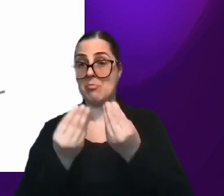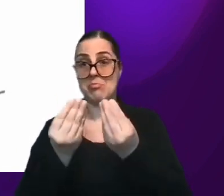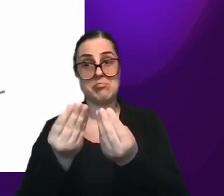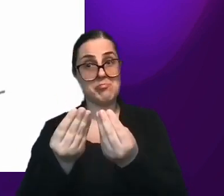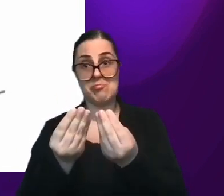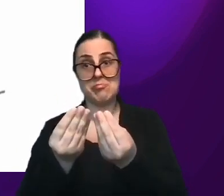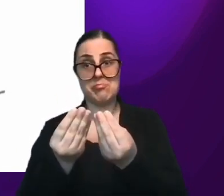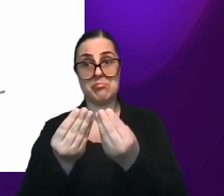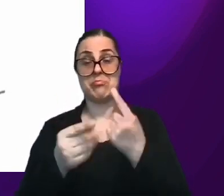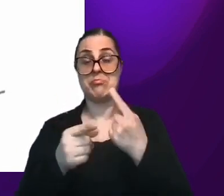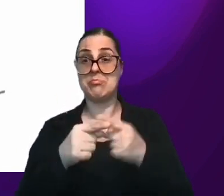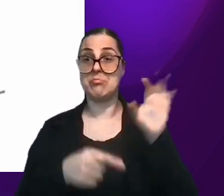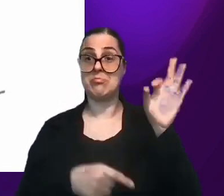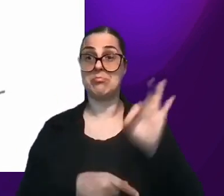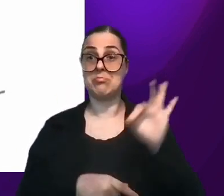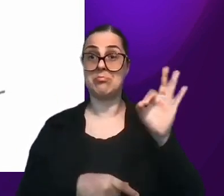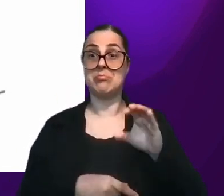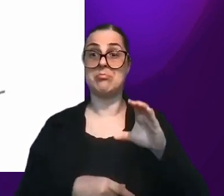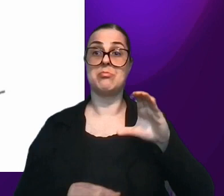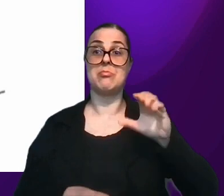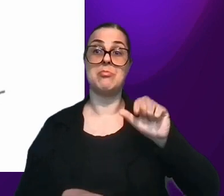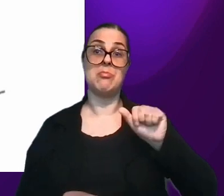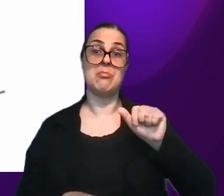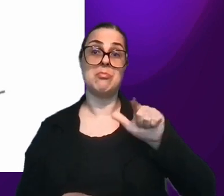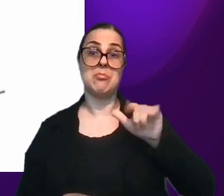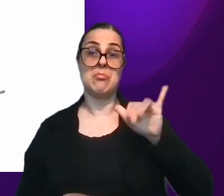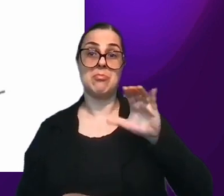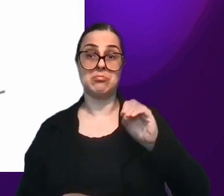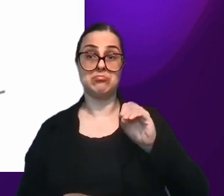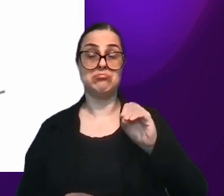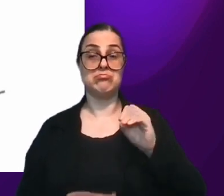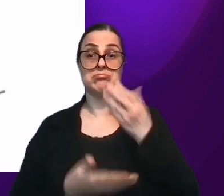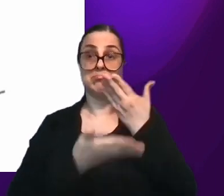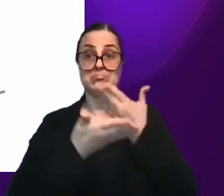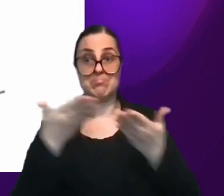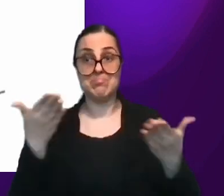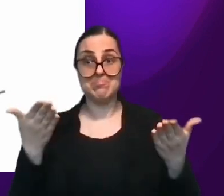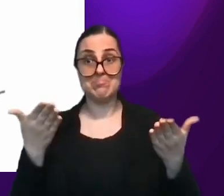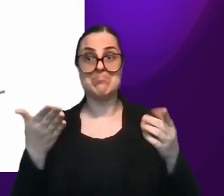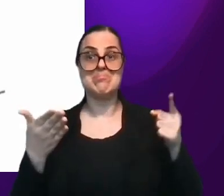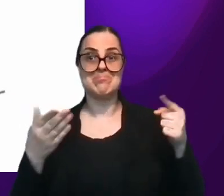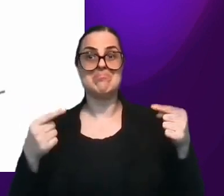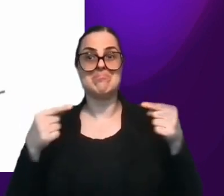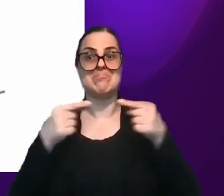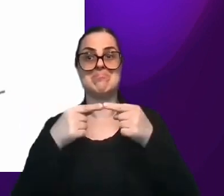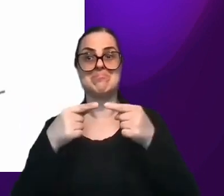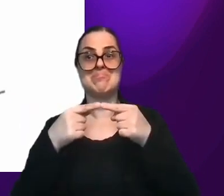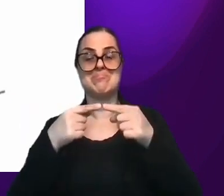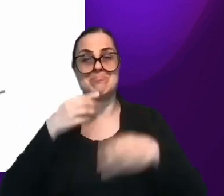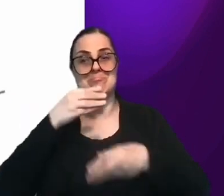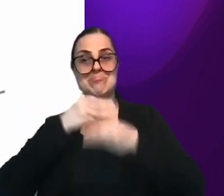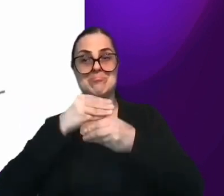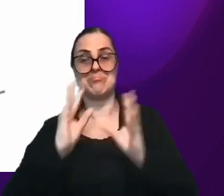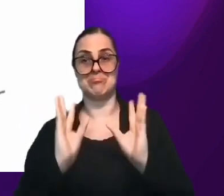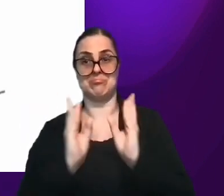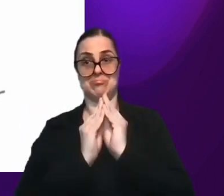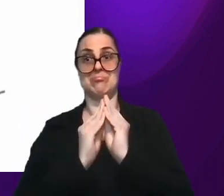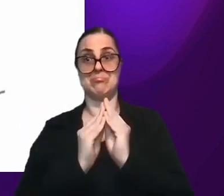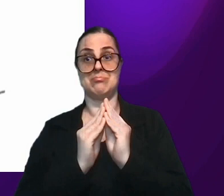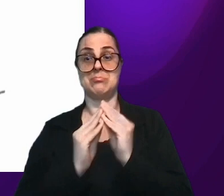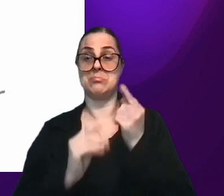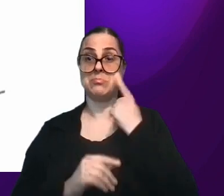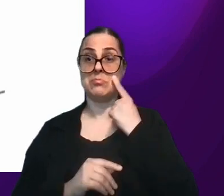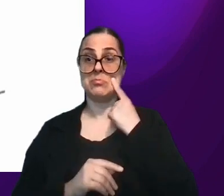o percentual do cálcio calculadamente perdido. Então, você vai ter que trabalhar com atenção muito grande em